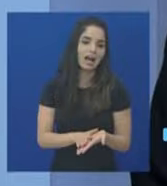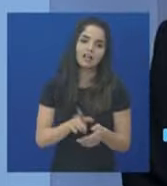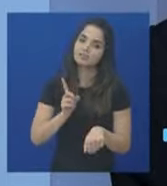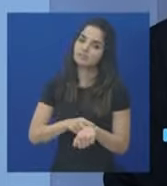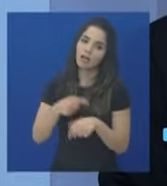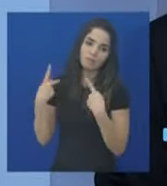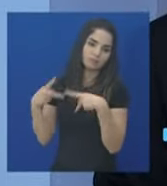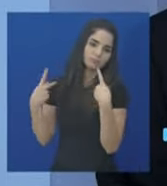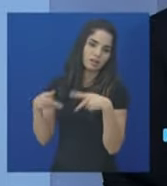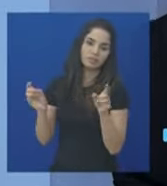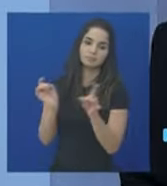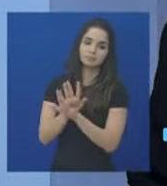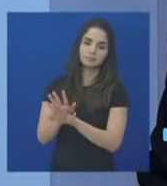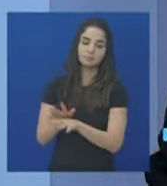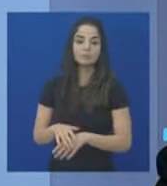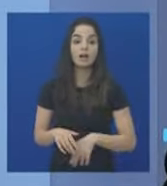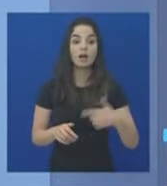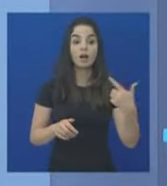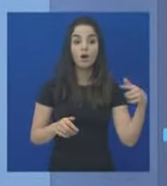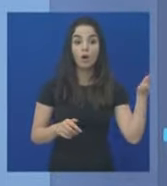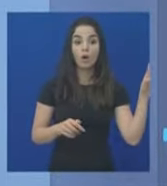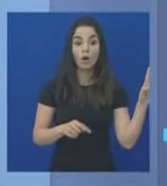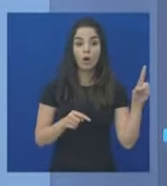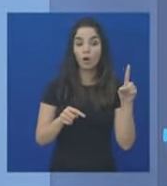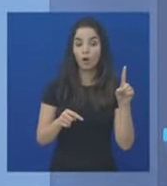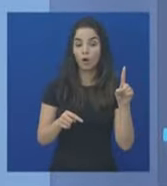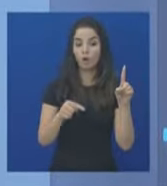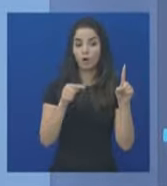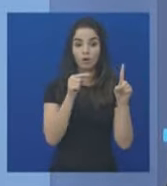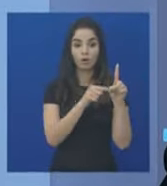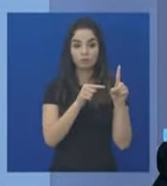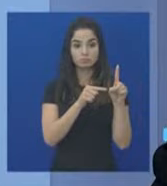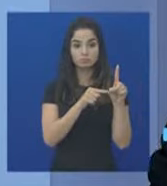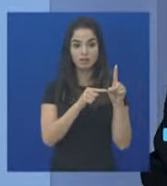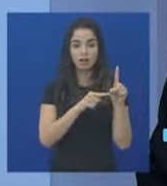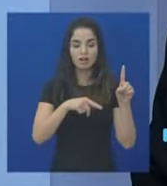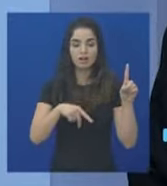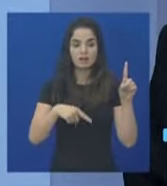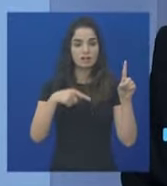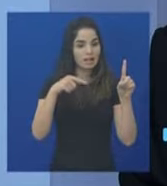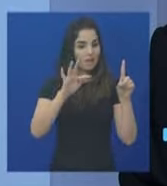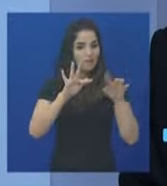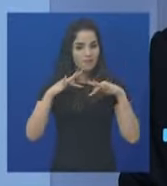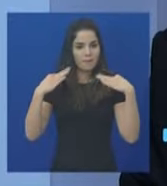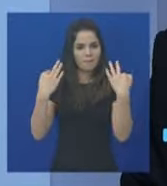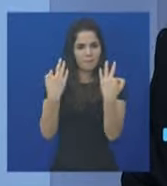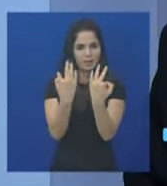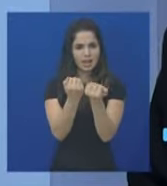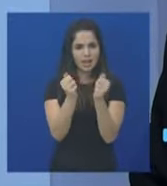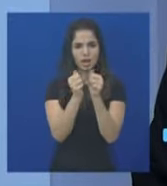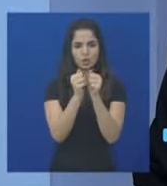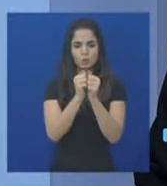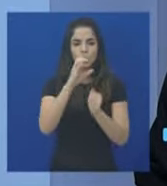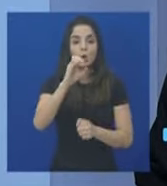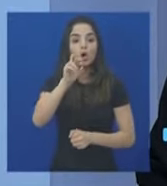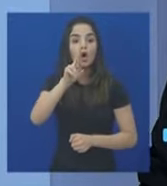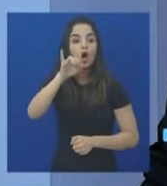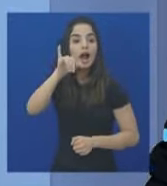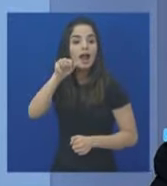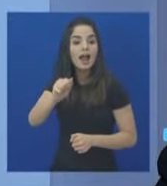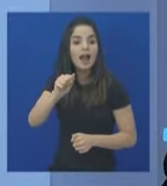O outro nega que tem no seu palanque toda a família Correia, de Cabo a Rabo.